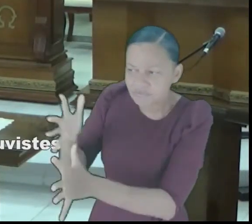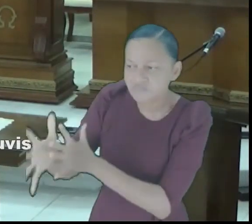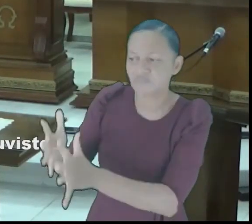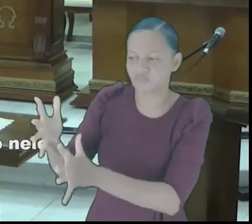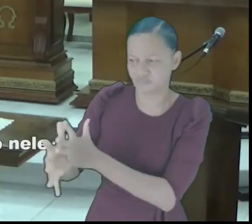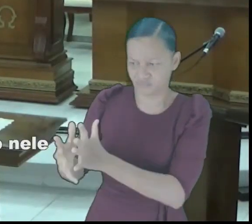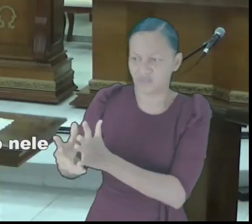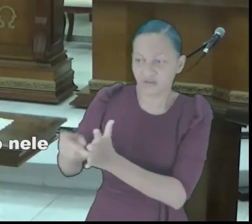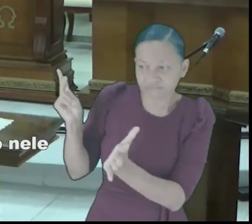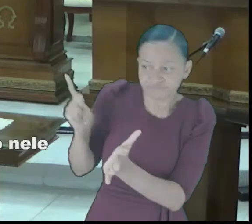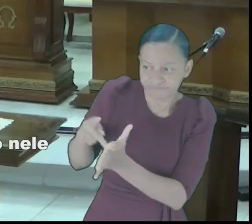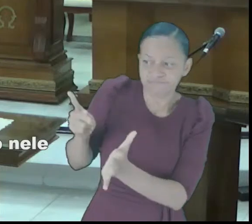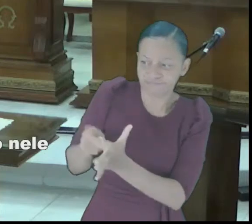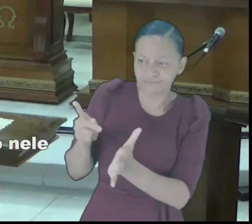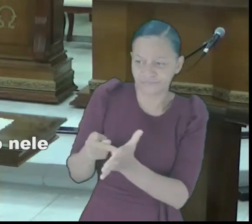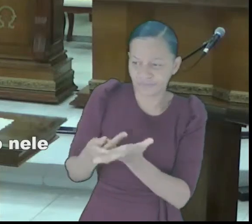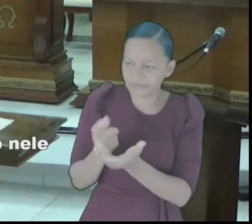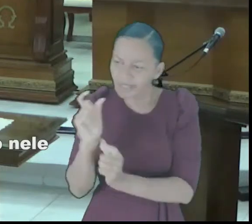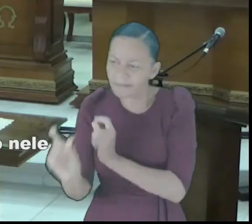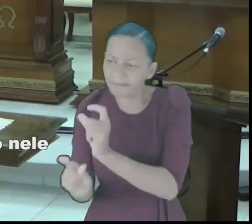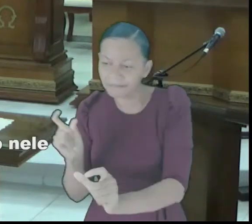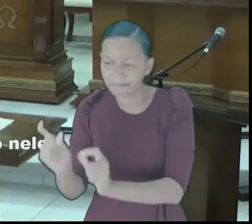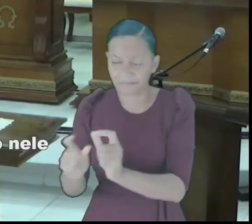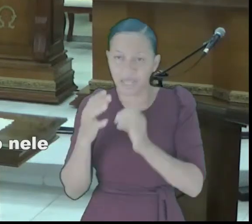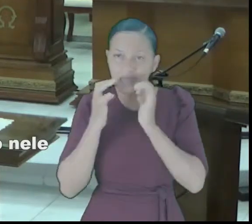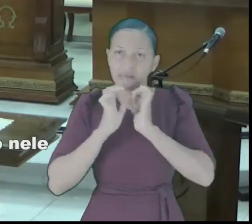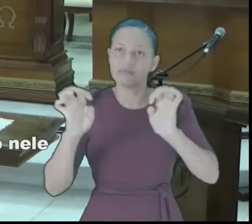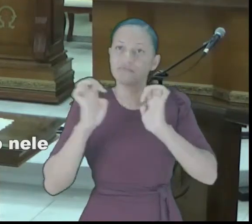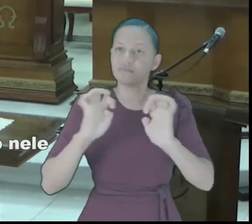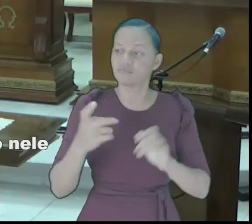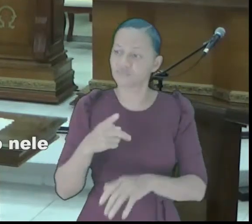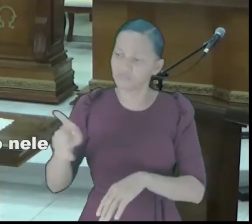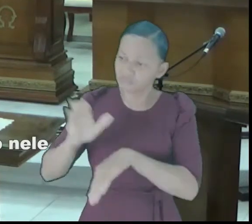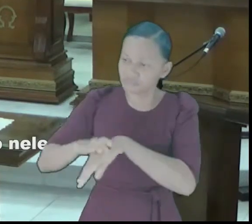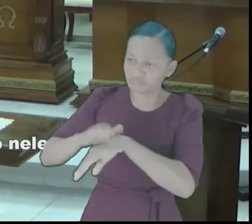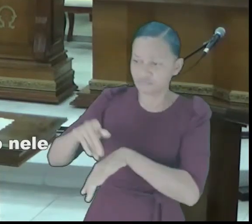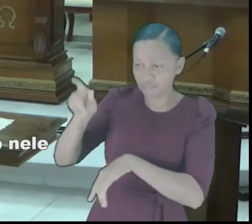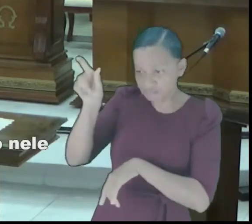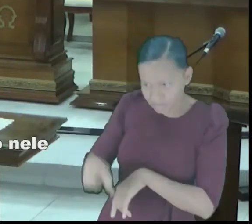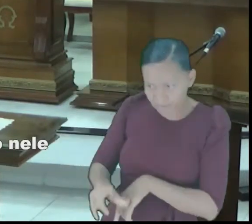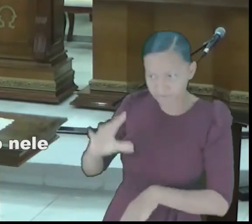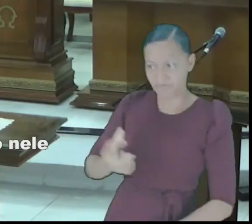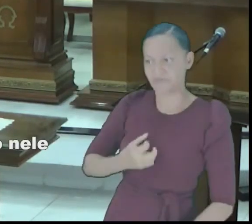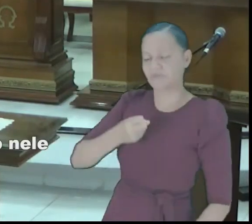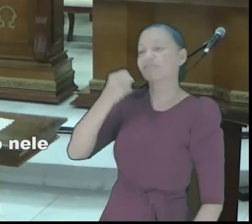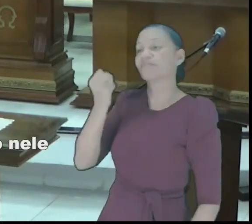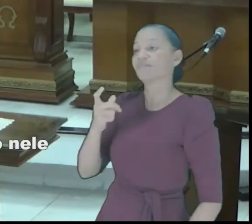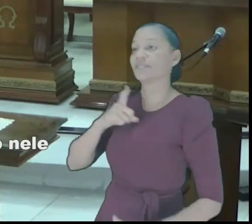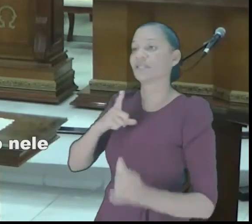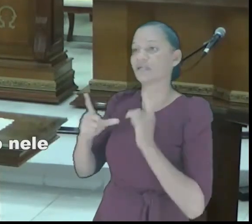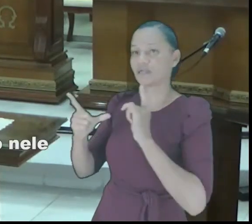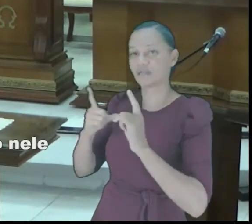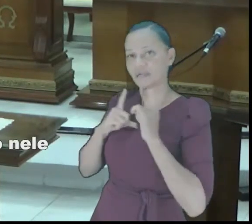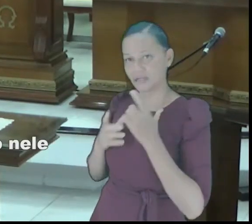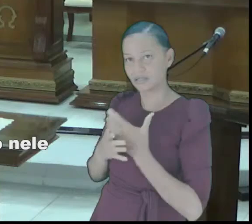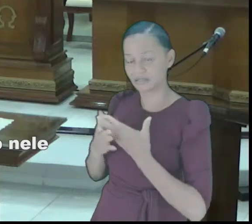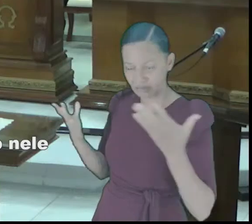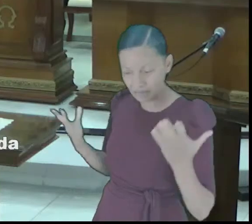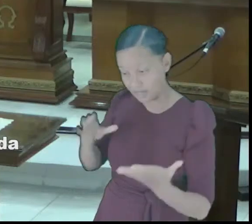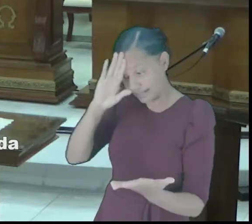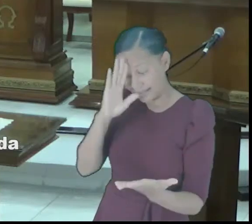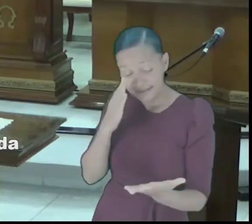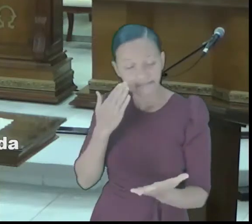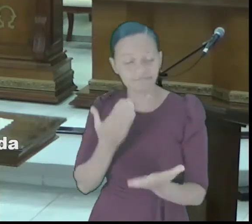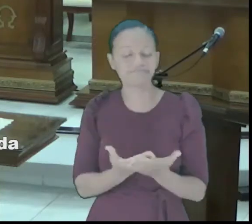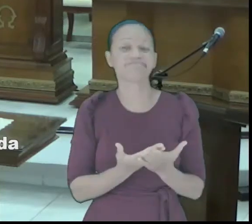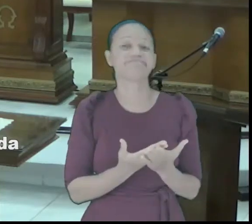palavra da verdade, o evangelho da vossa salvação, e tendo nele também crido,